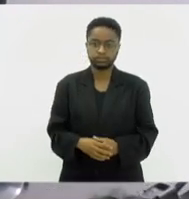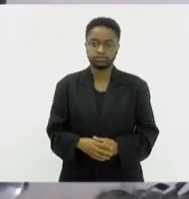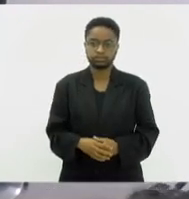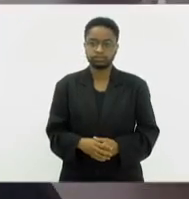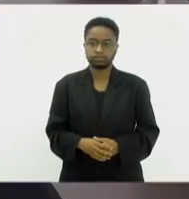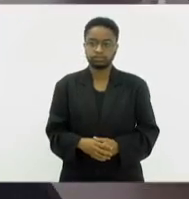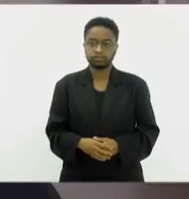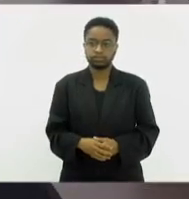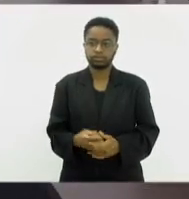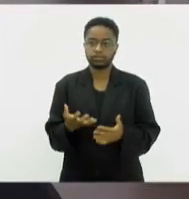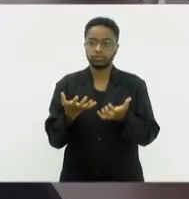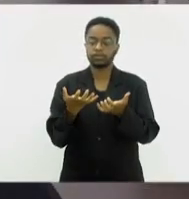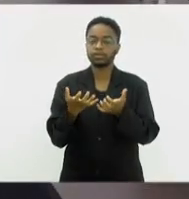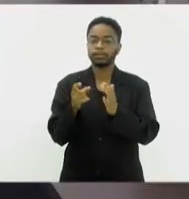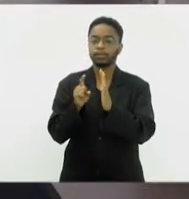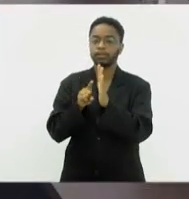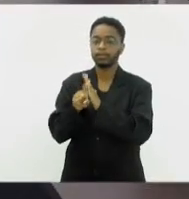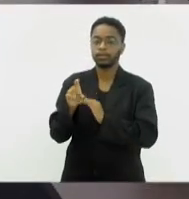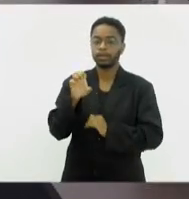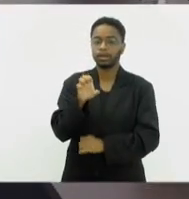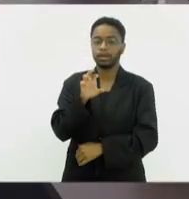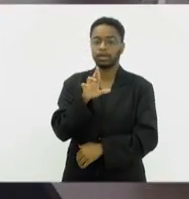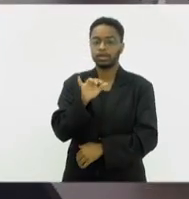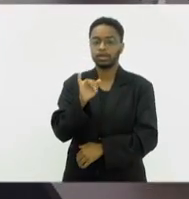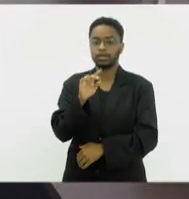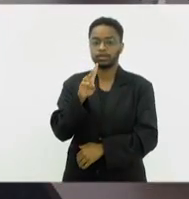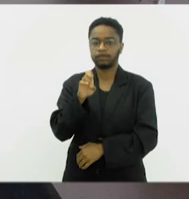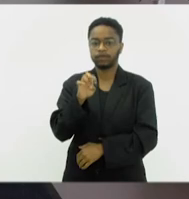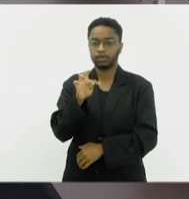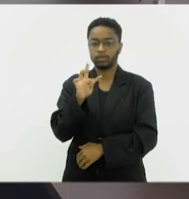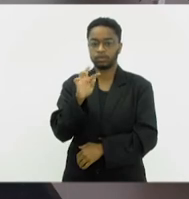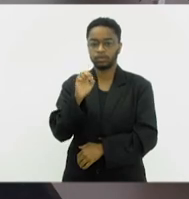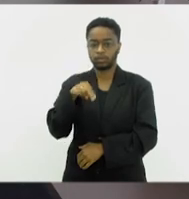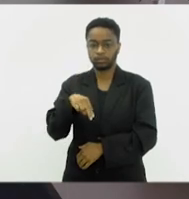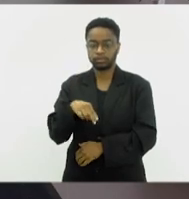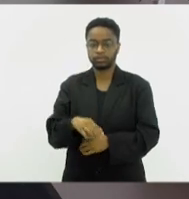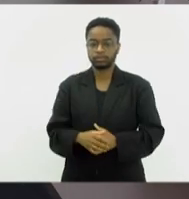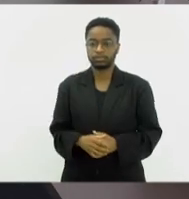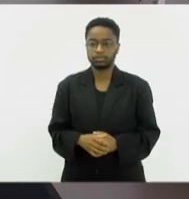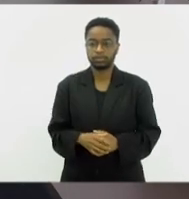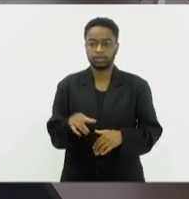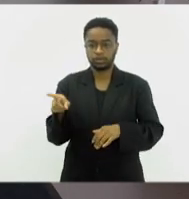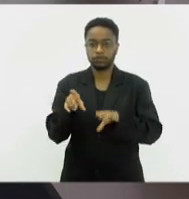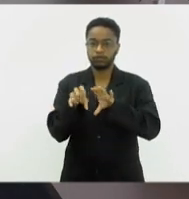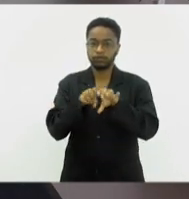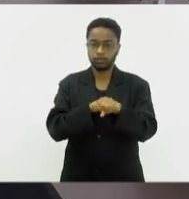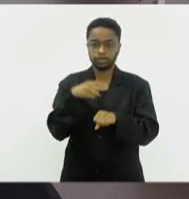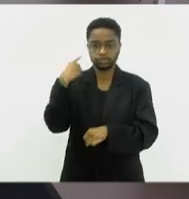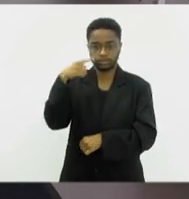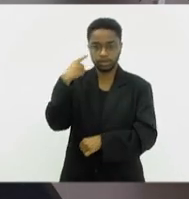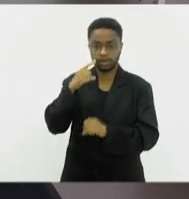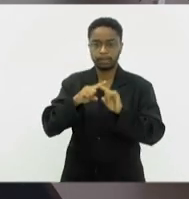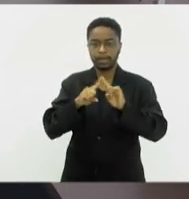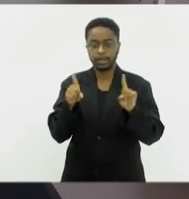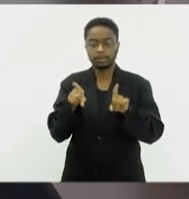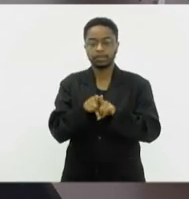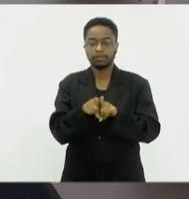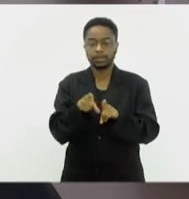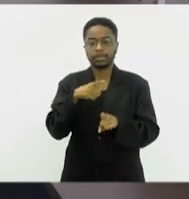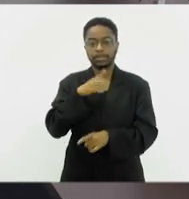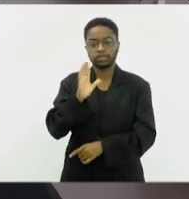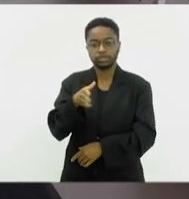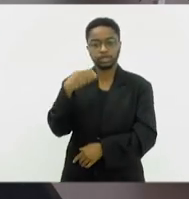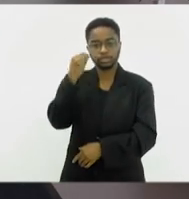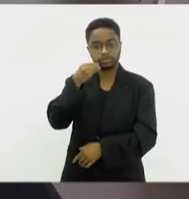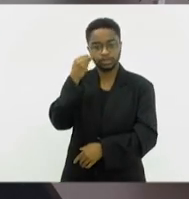Queria dirigir a pergunta ao senhor Erivelto, que formado em Direito, mas também teve uma experiência que